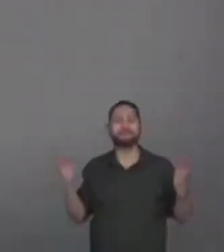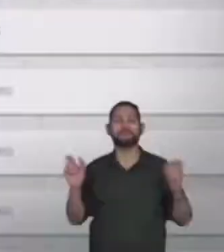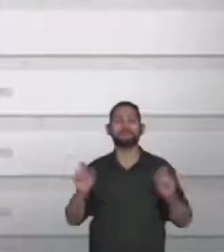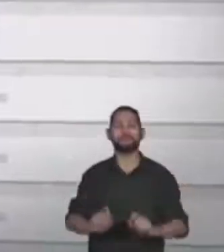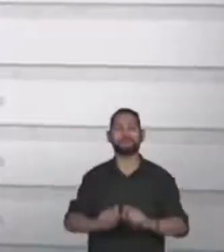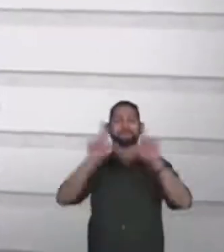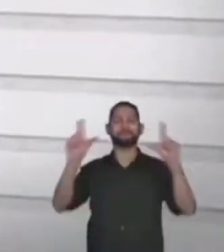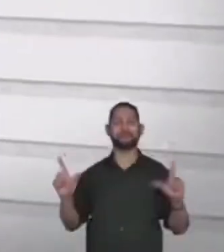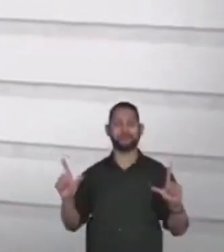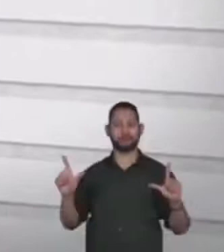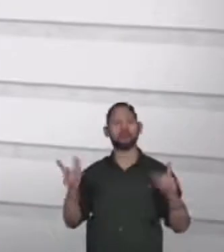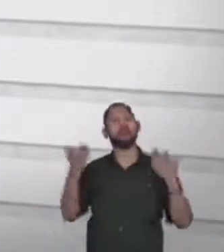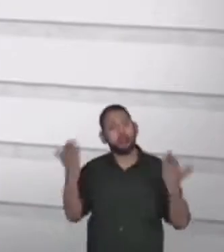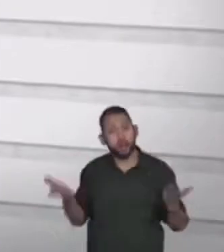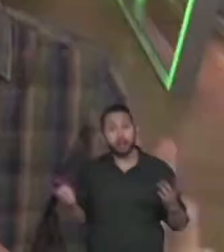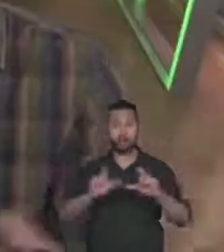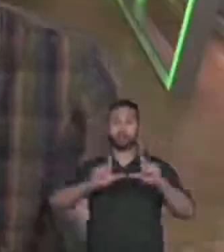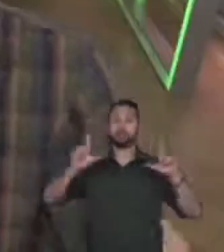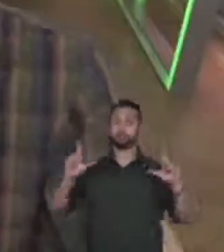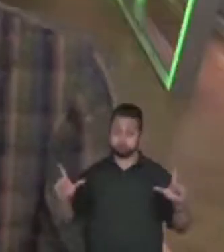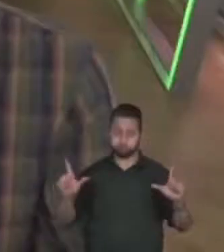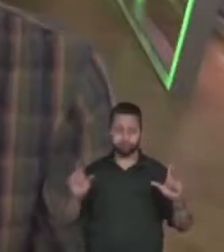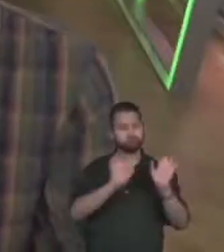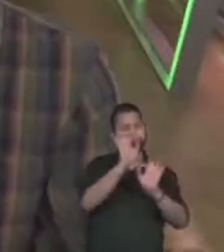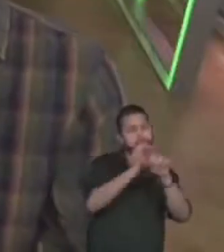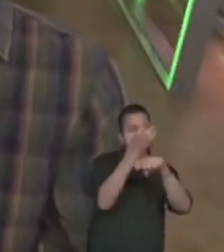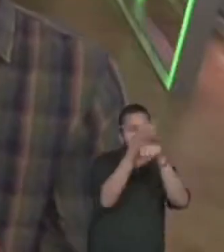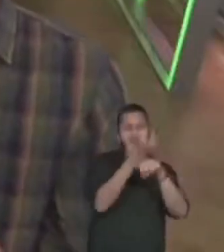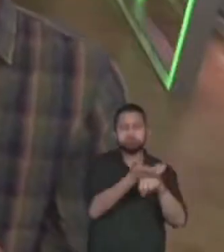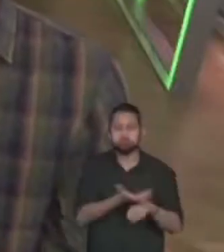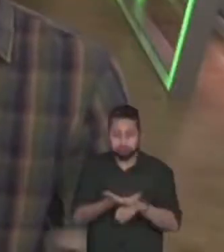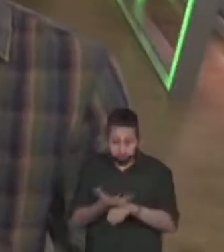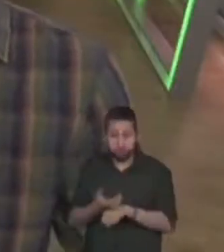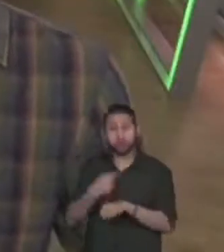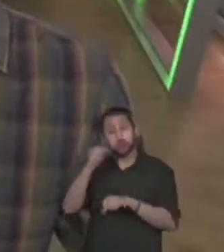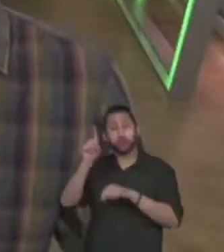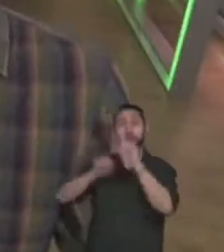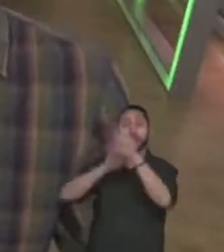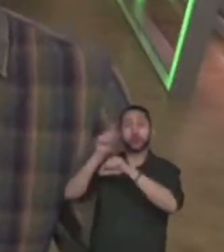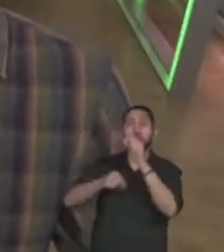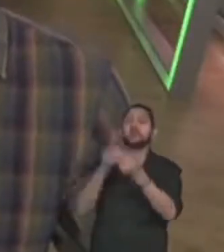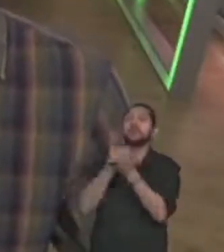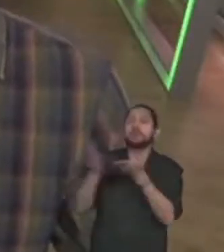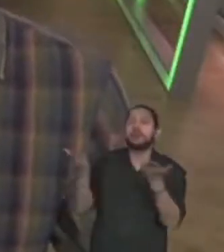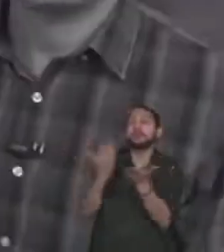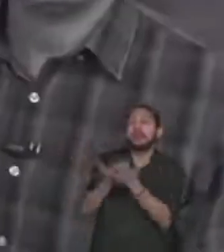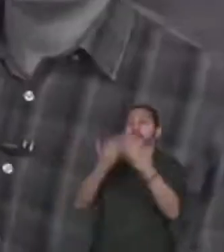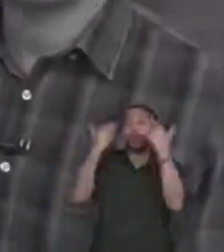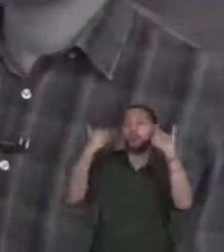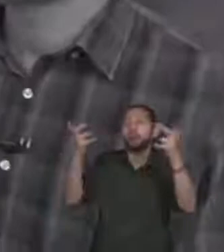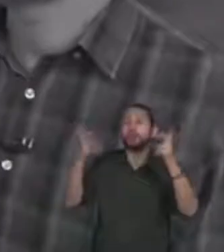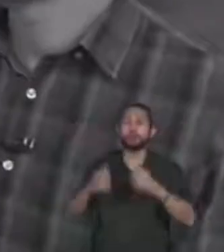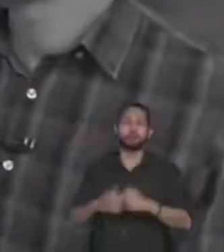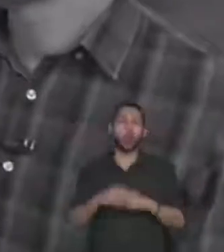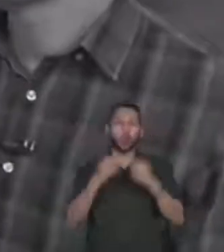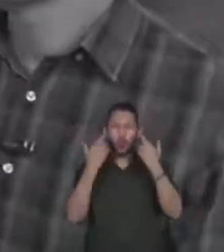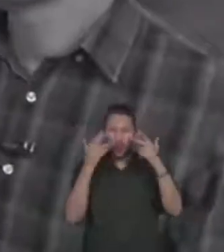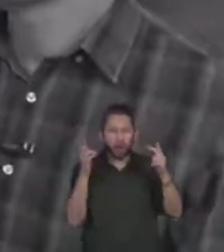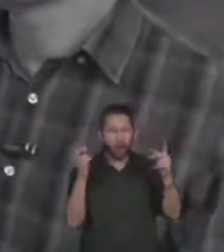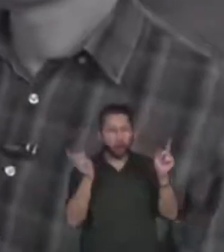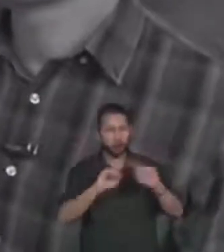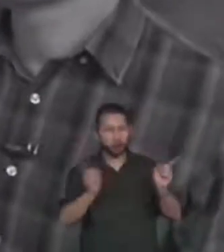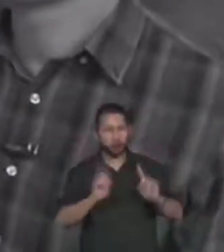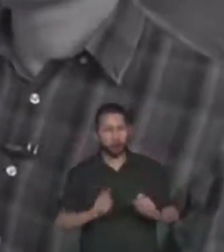Entrou. Já vai aparecer o seu canal. Aí é só entrar em turmas e vai começar a aula normalmente. Normalmente não, né,